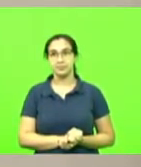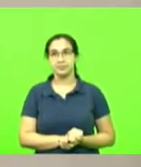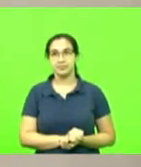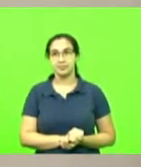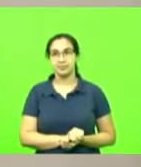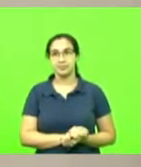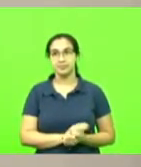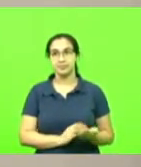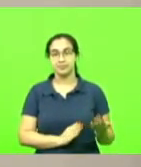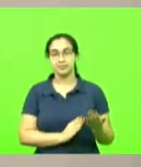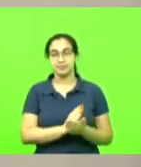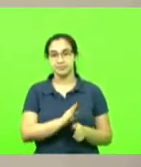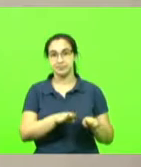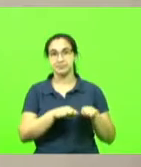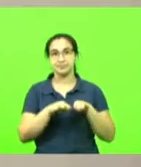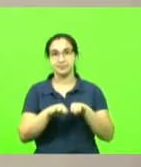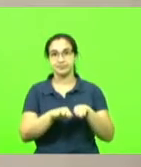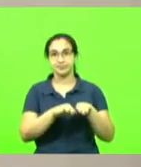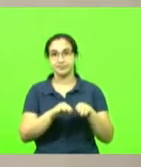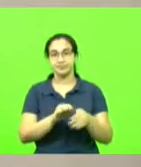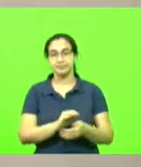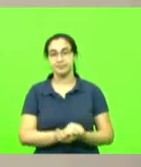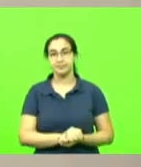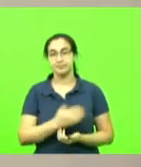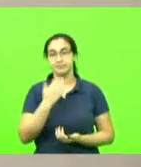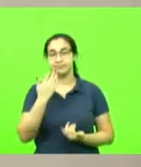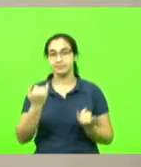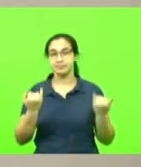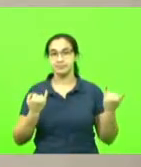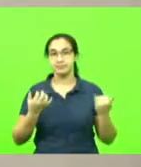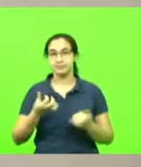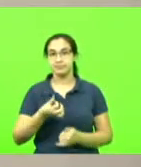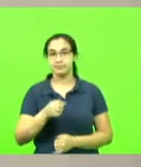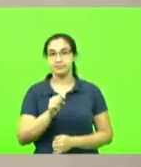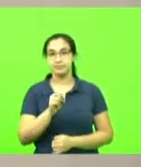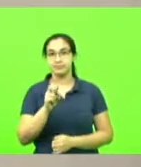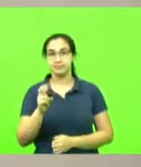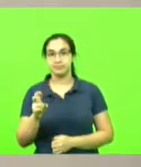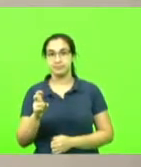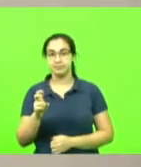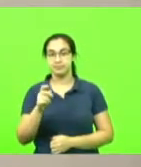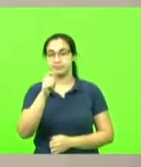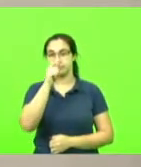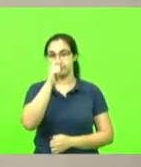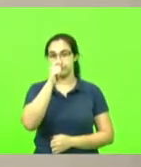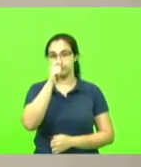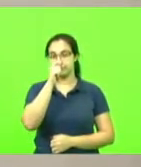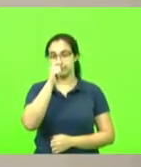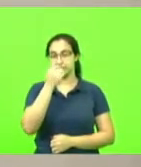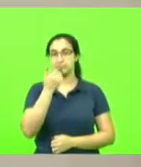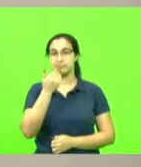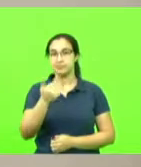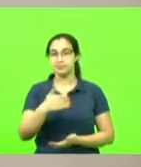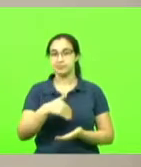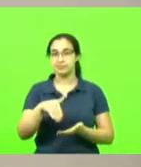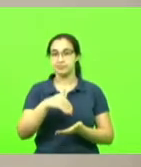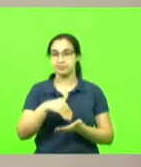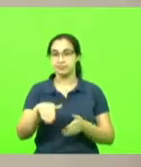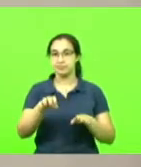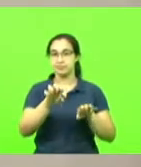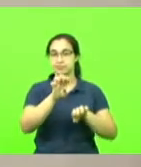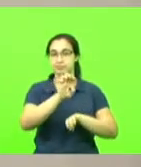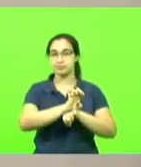aprovado por unanimidade. Pedido de informação 685, deputado João Amin, solicitando ao secretário do Estado de